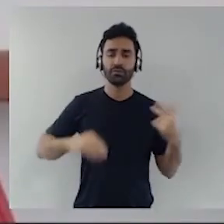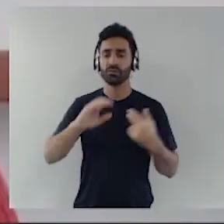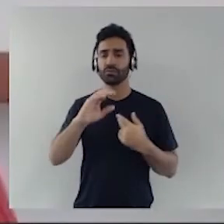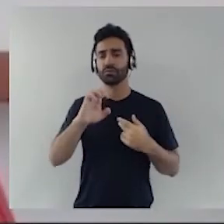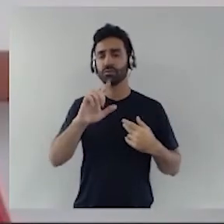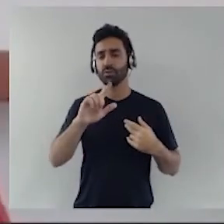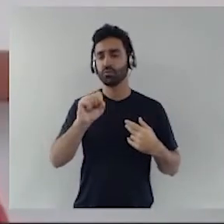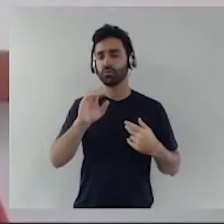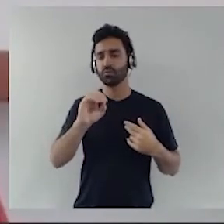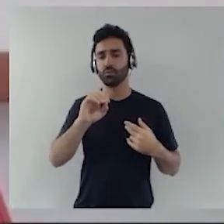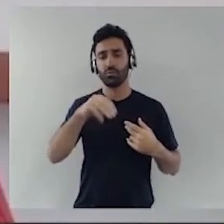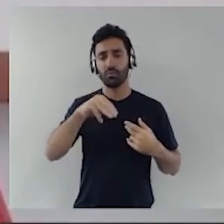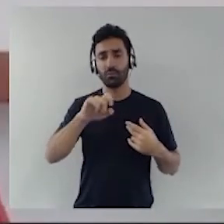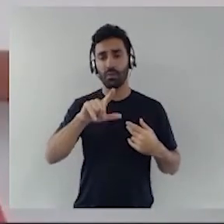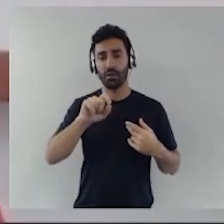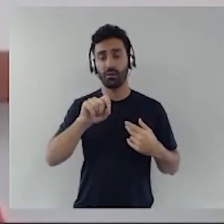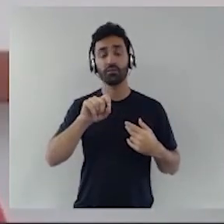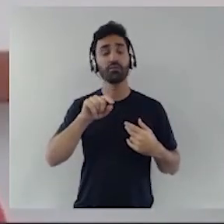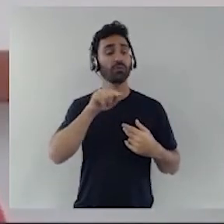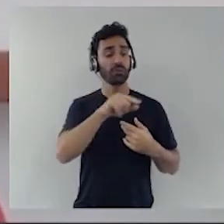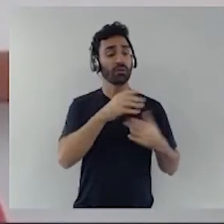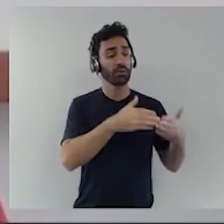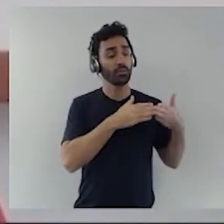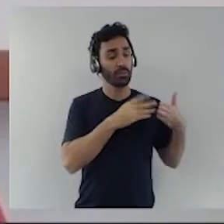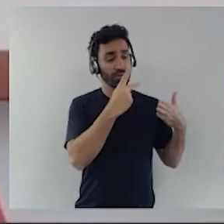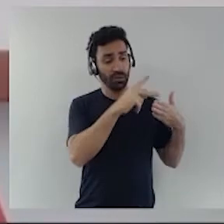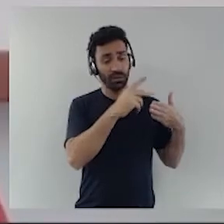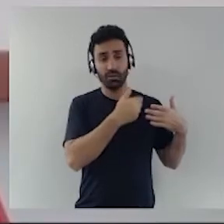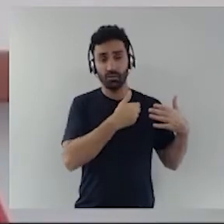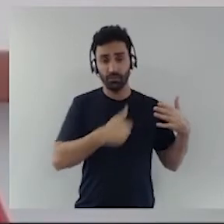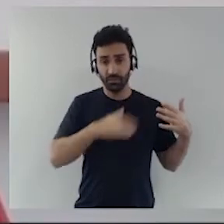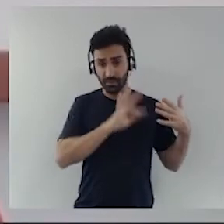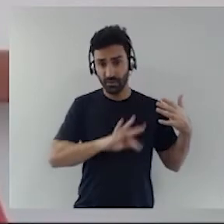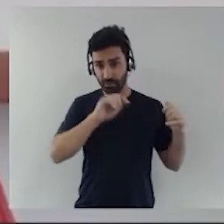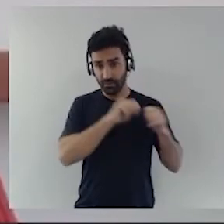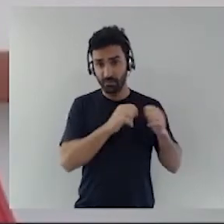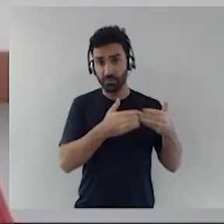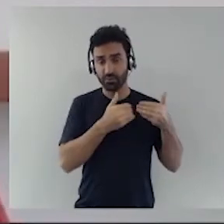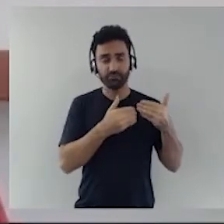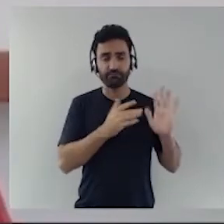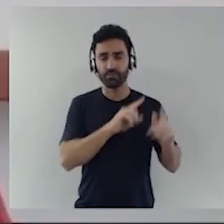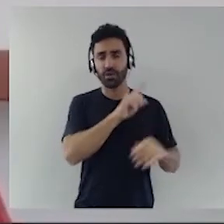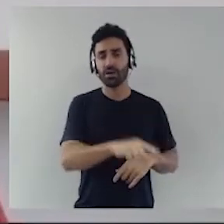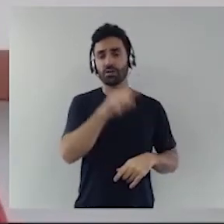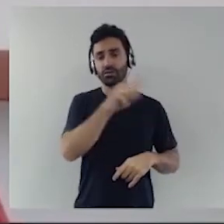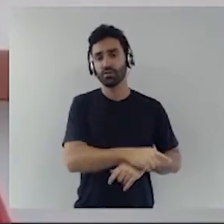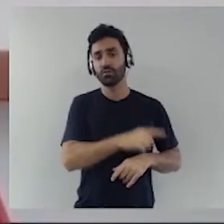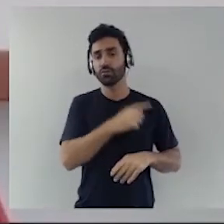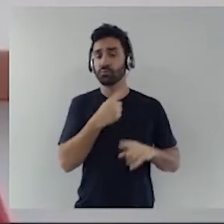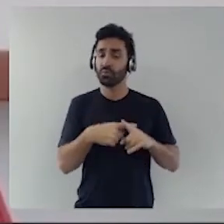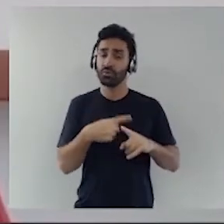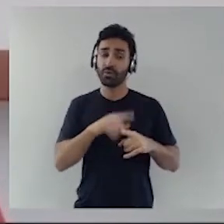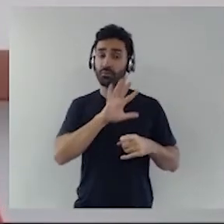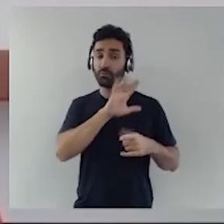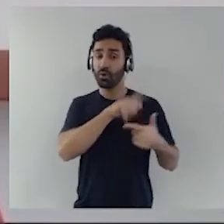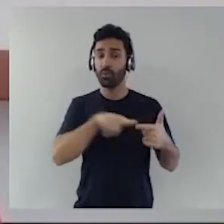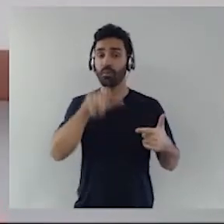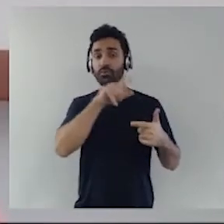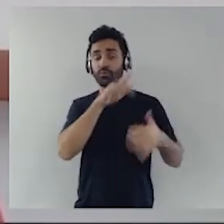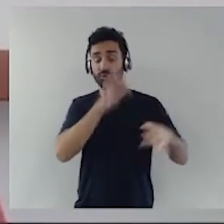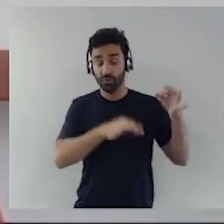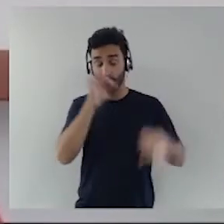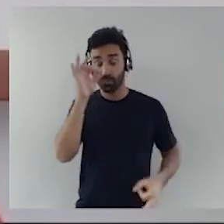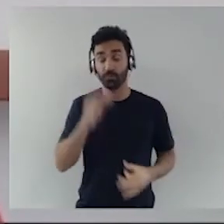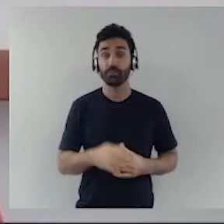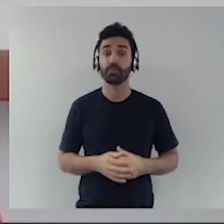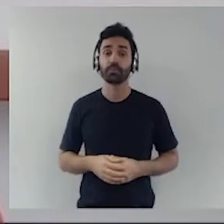mello eo ministro celso de mello invalidou essa requisição feita pela união e aqui a razão ela jurídica a requisição